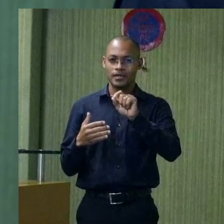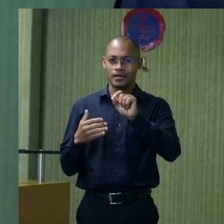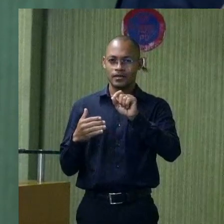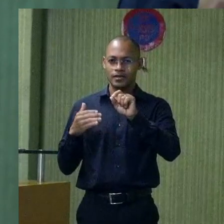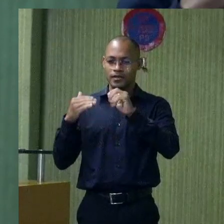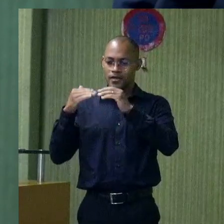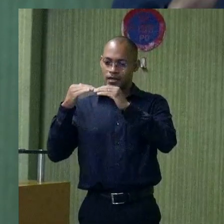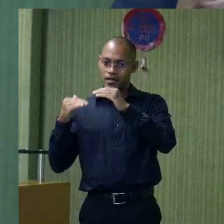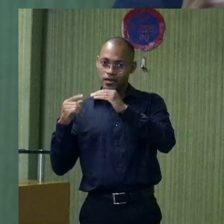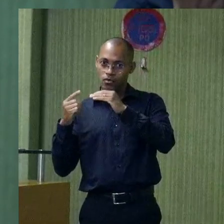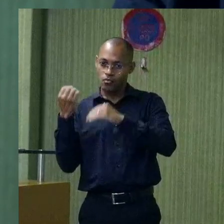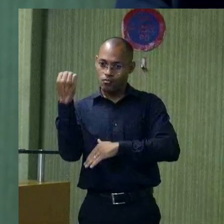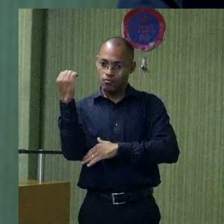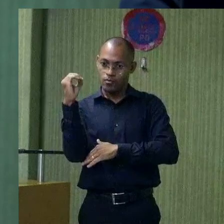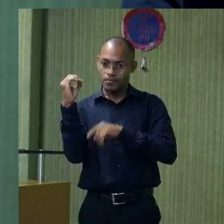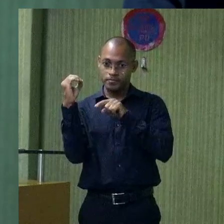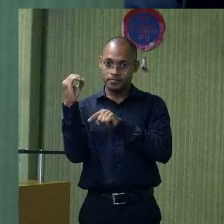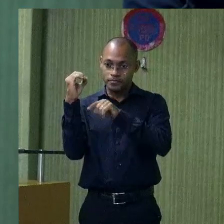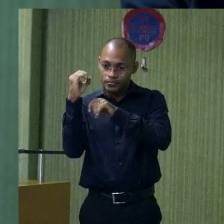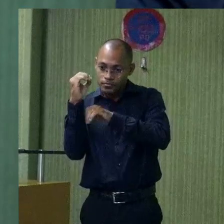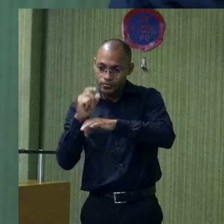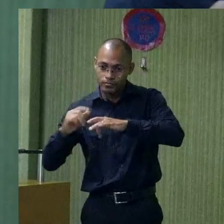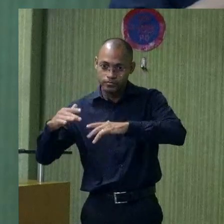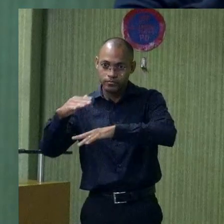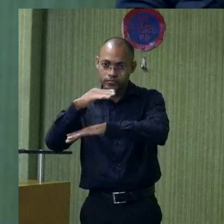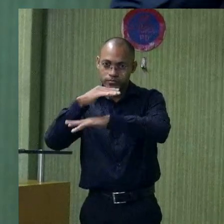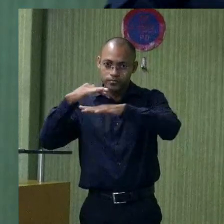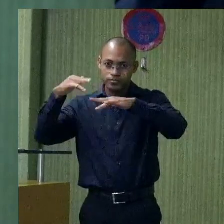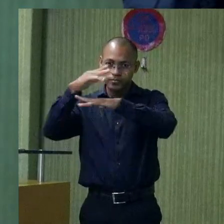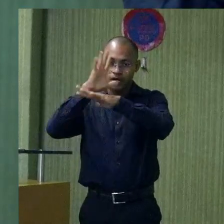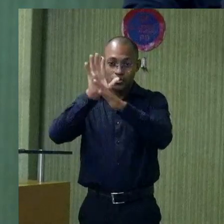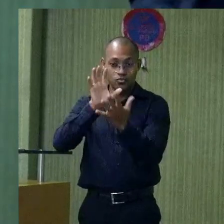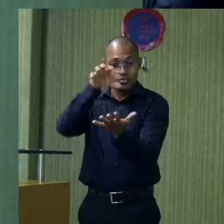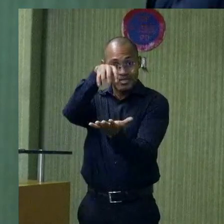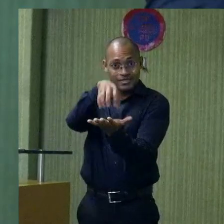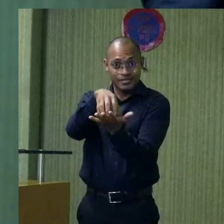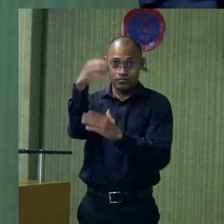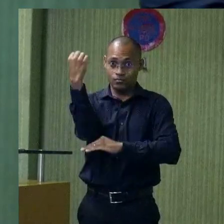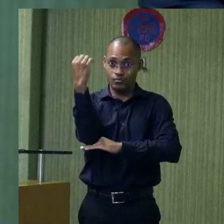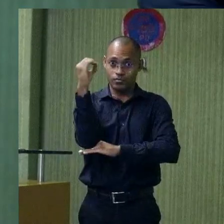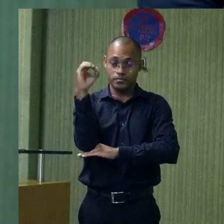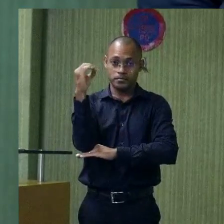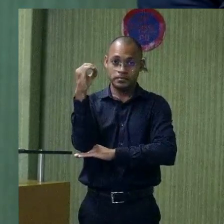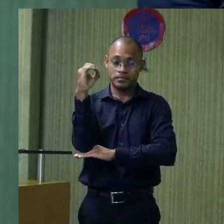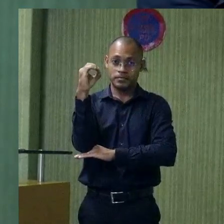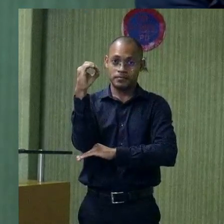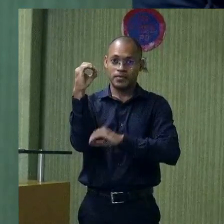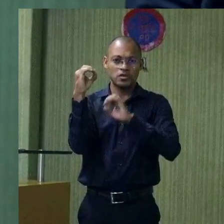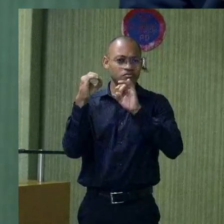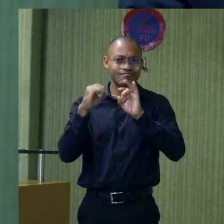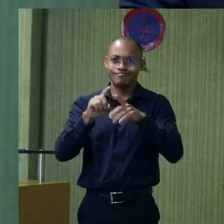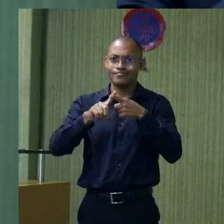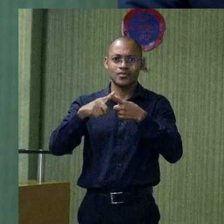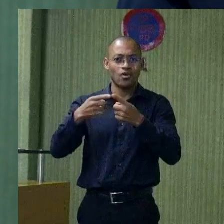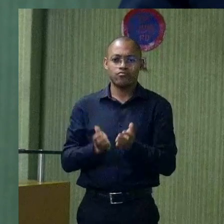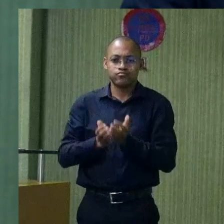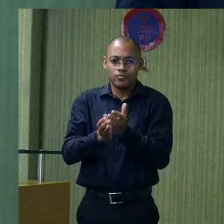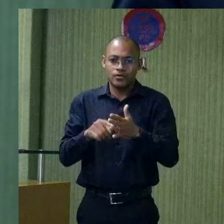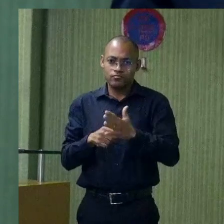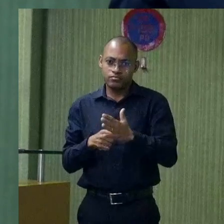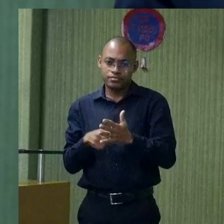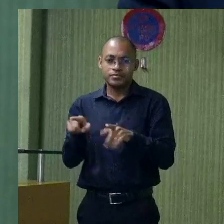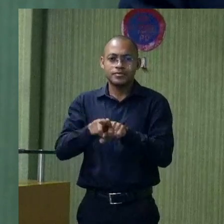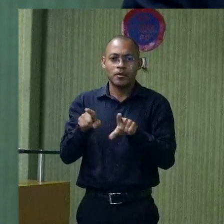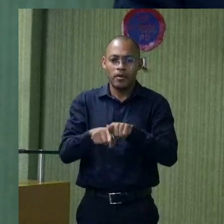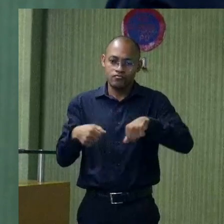de Porto Alegre ficou inundada né no centro de Porto Alegre só com com lanchas e jet skis né